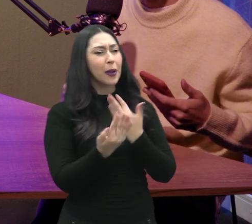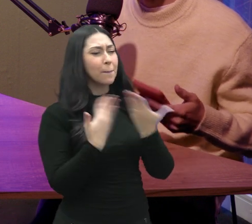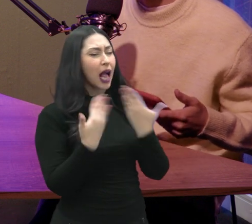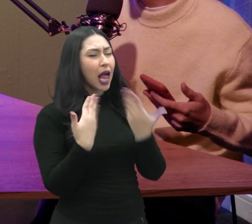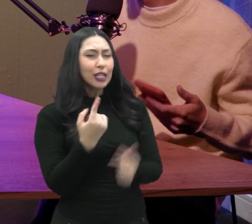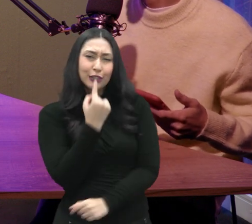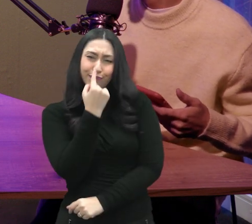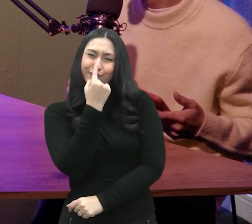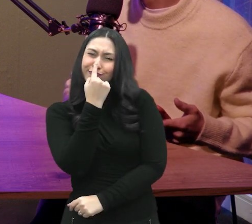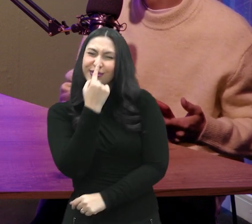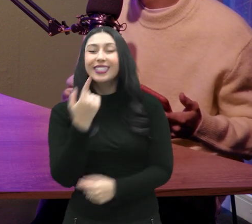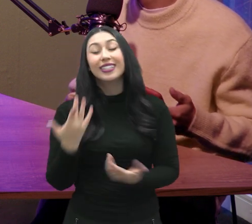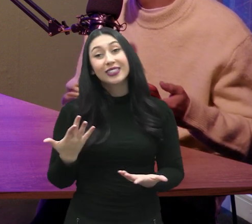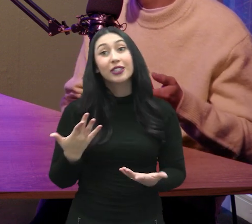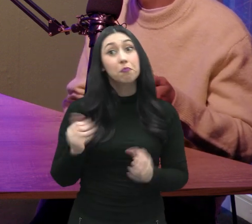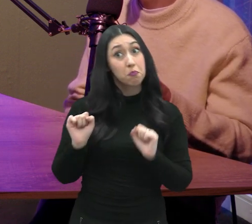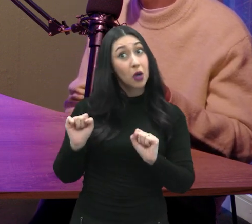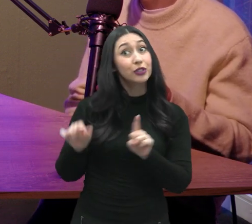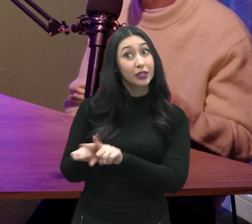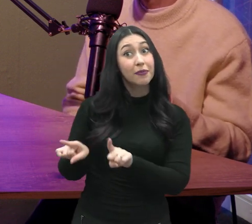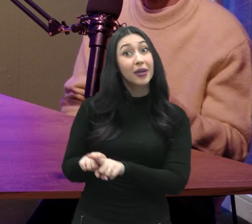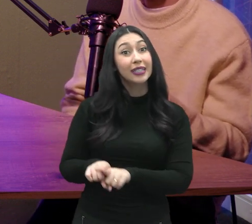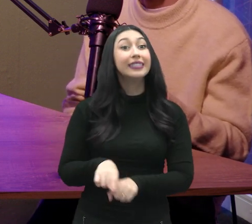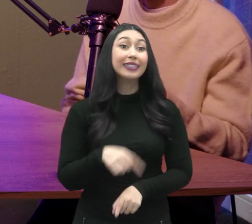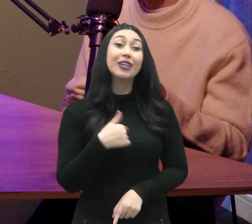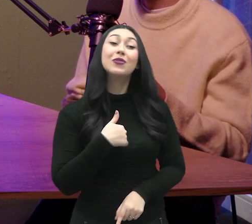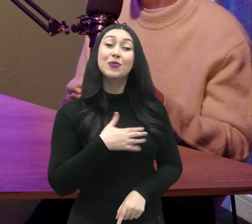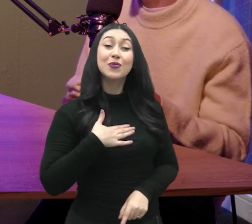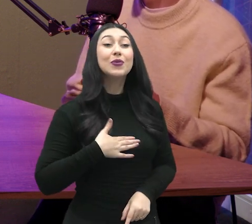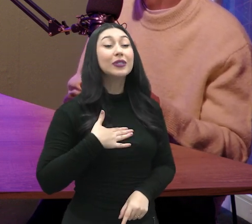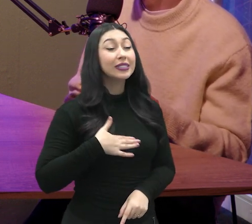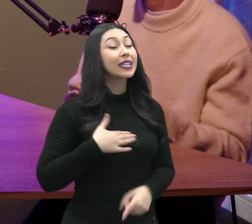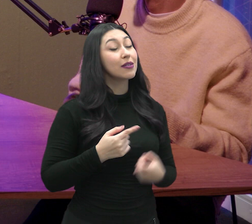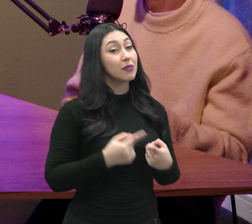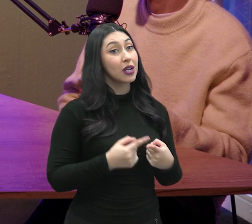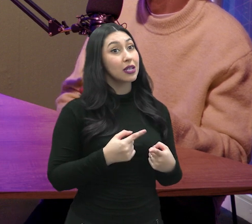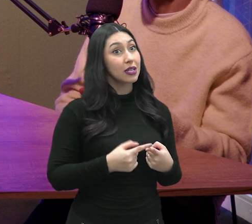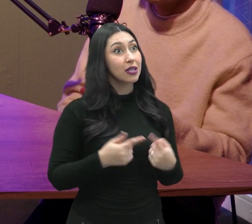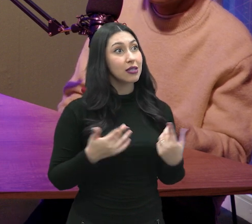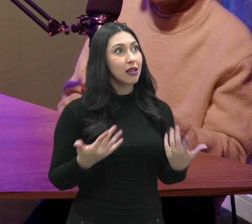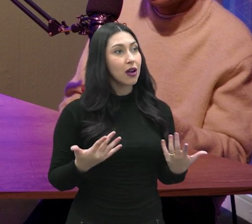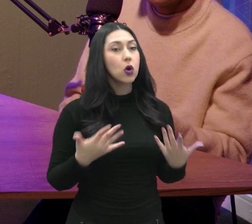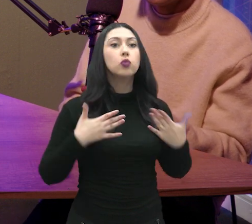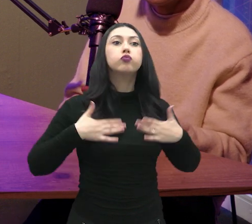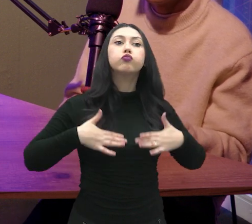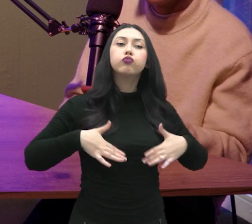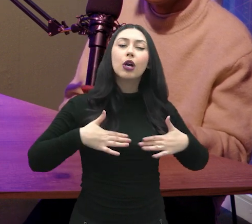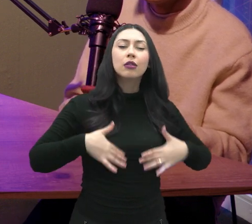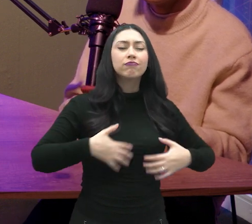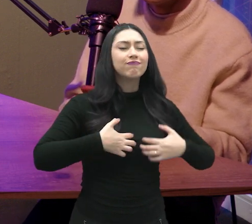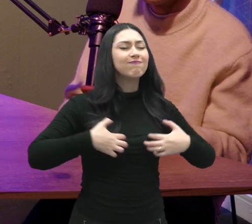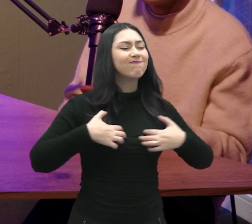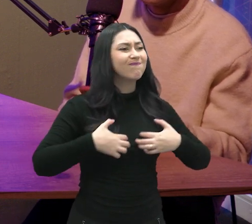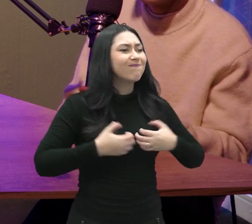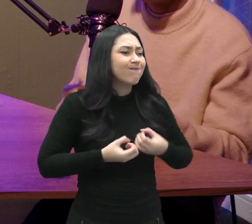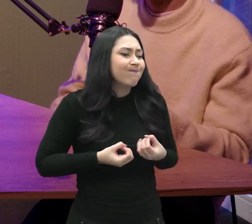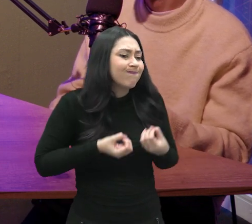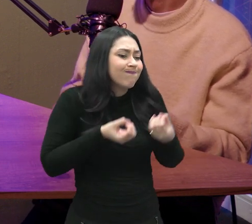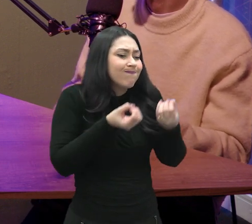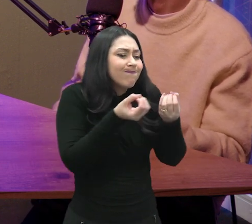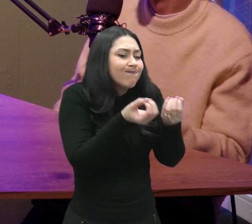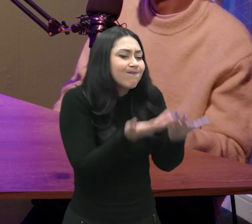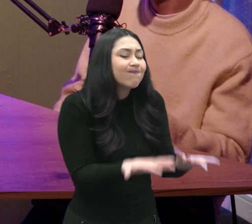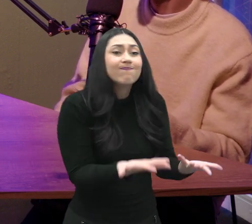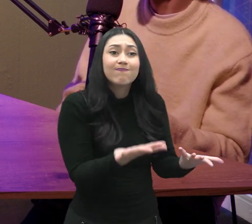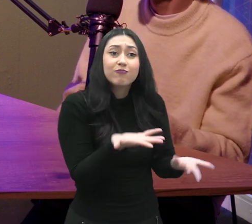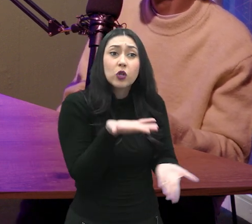legal, com alguém da família que você tem bastante intimidade, né? Pois Acho que tá valendo também. Gostei muito disso, né? Porque é um descanso que às vezes você desabafar